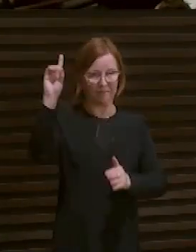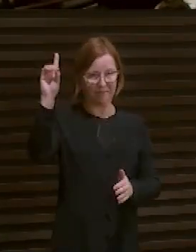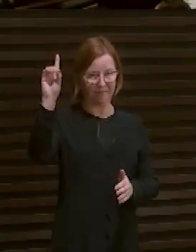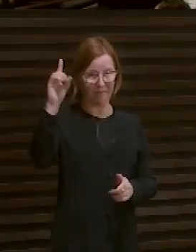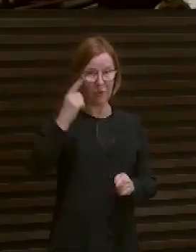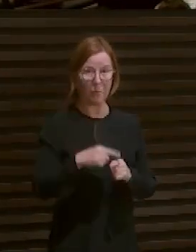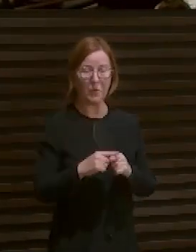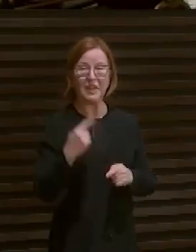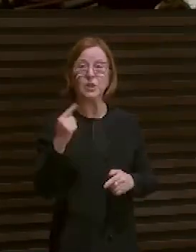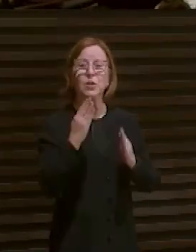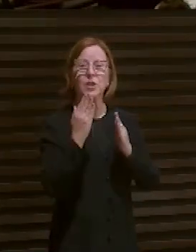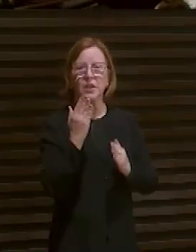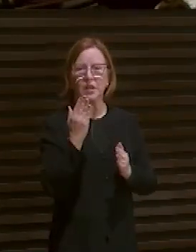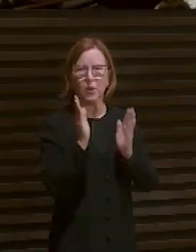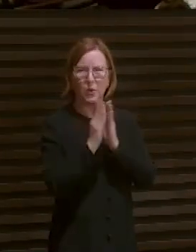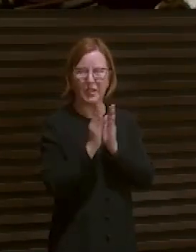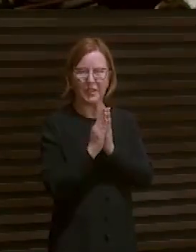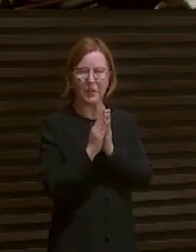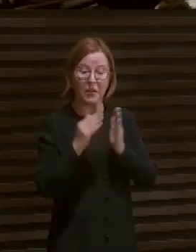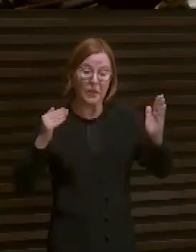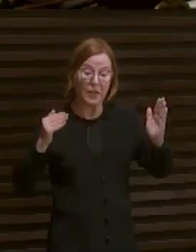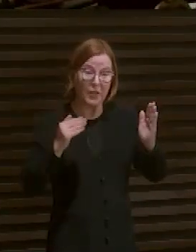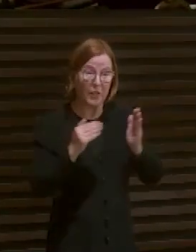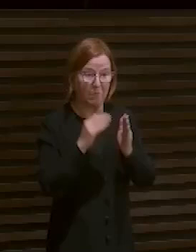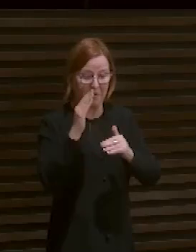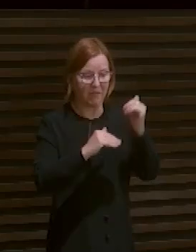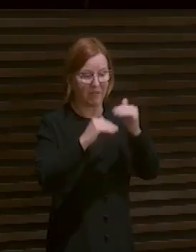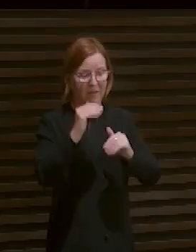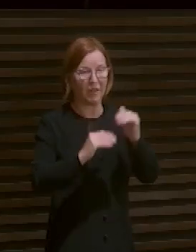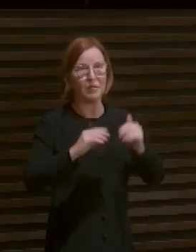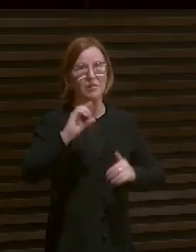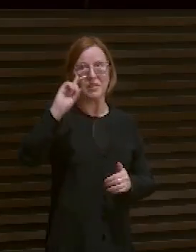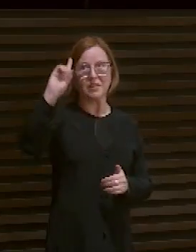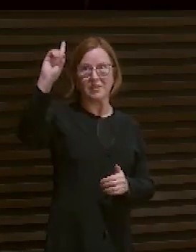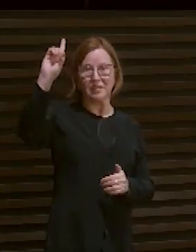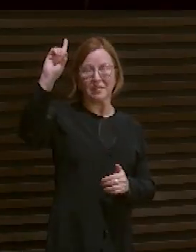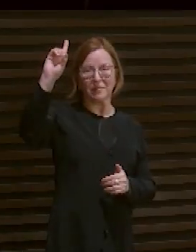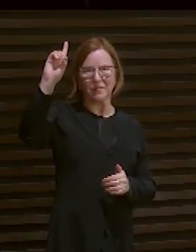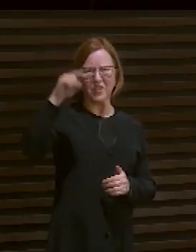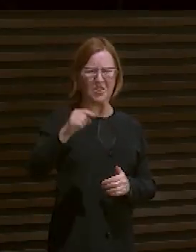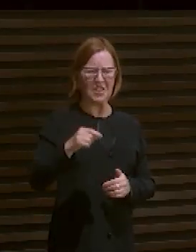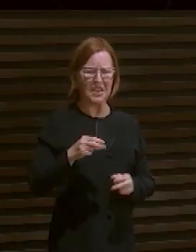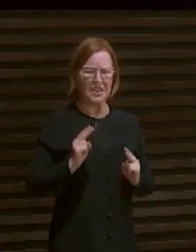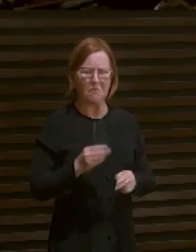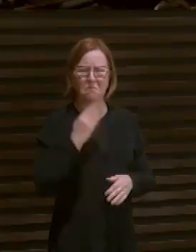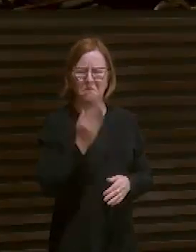Porque a sua oração está impedindo a ação de Deus. Você fica o tempo todo pedindo.